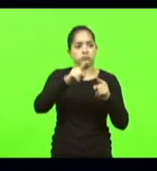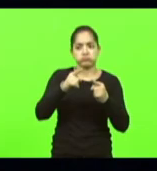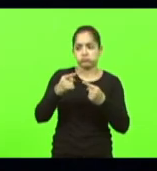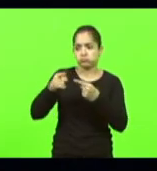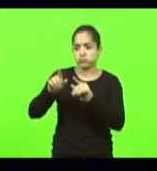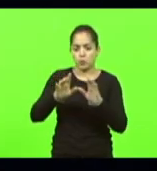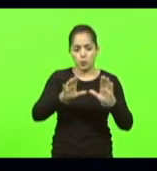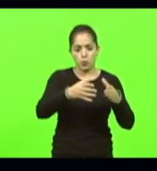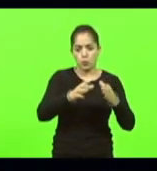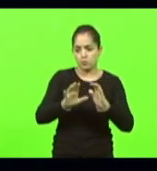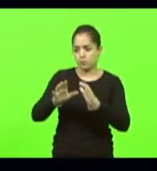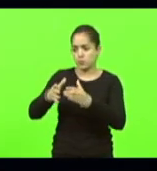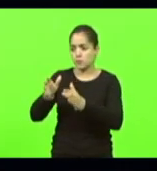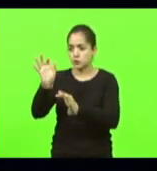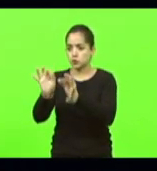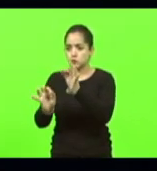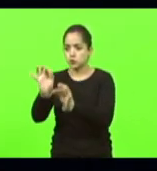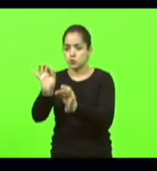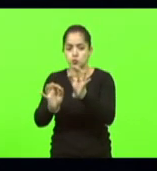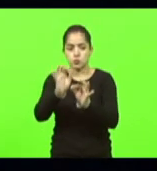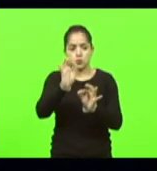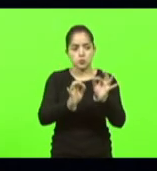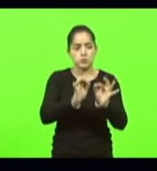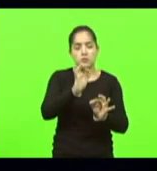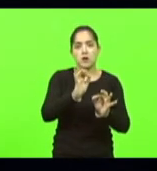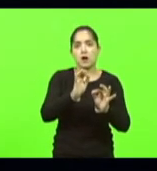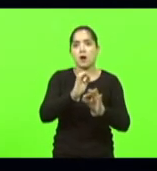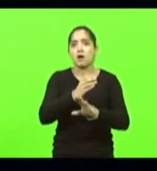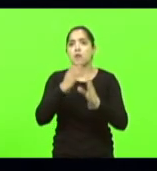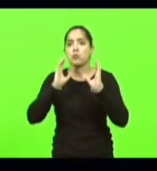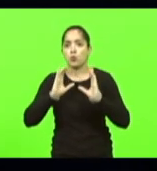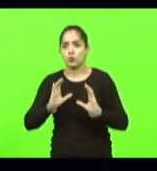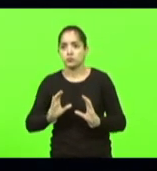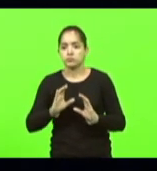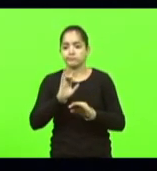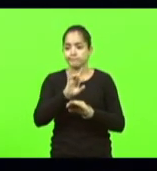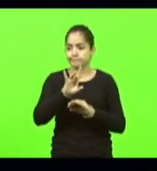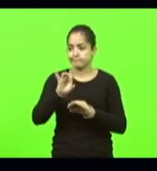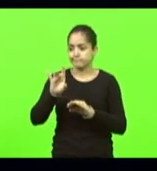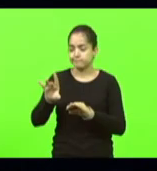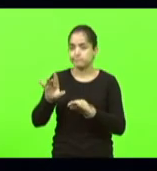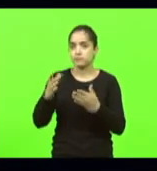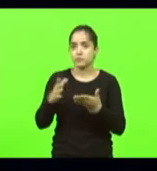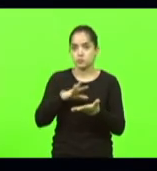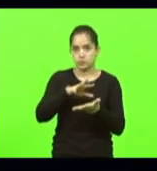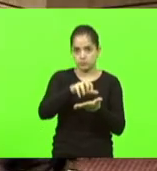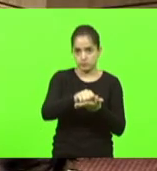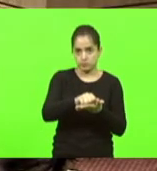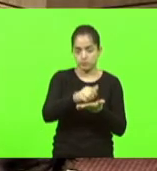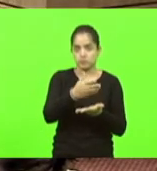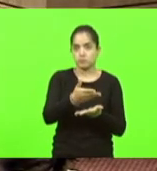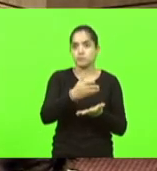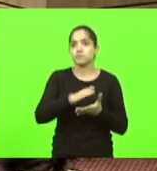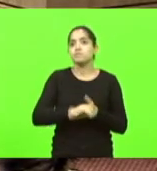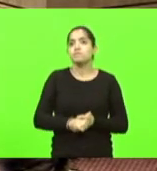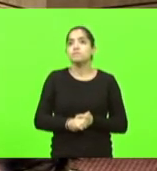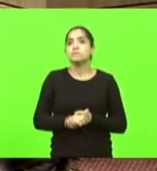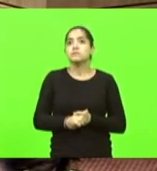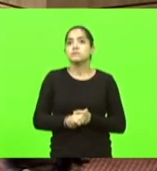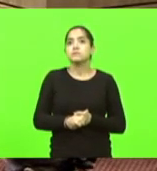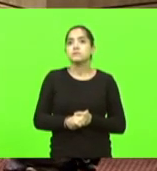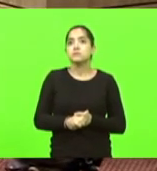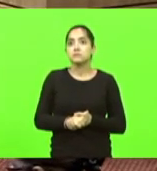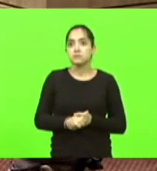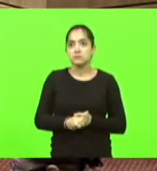bancadas ou fazer julgamentos sobre a conduta de cada parlamentar só esse registro presidente do vossa excelência'